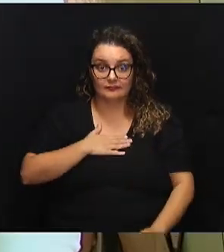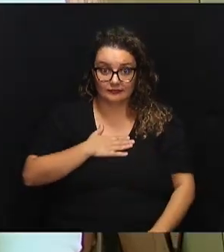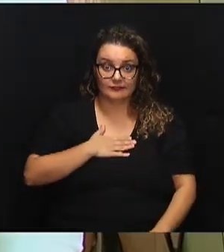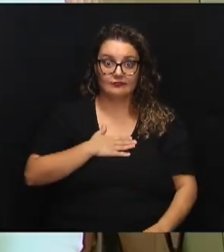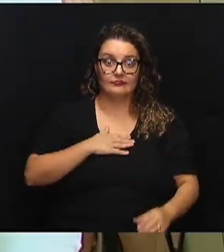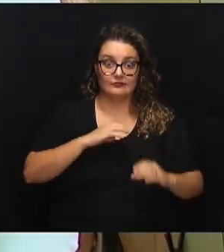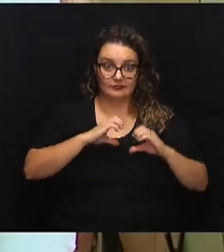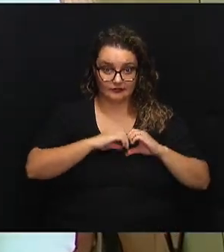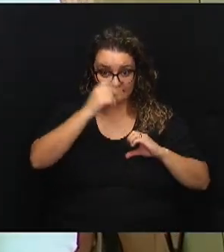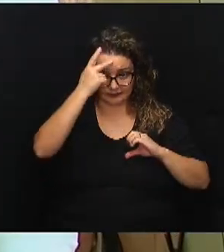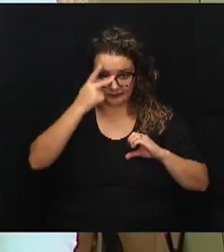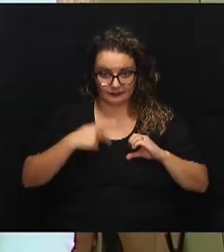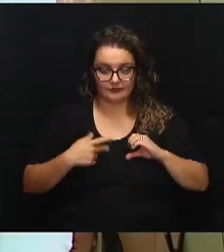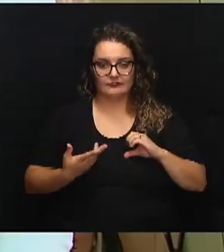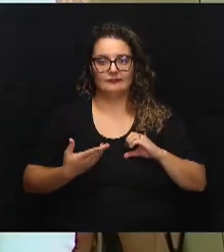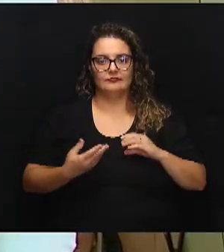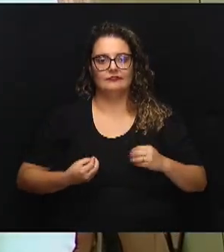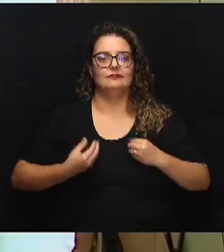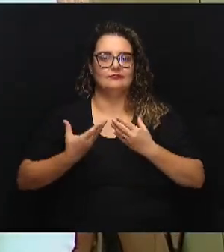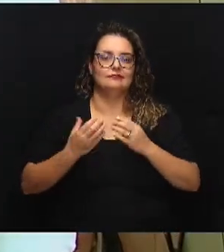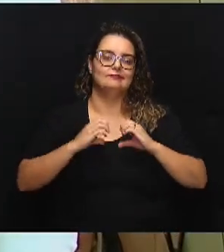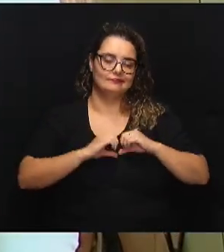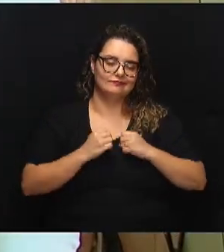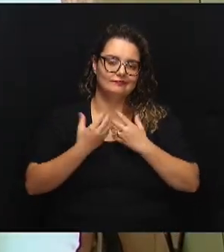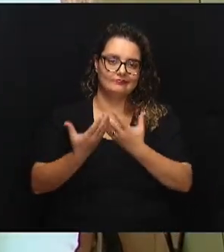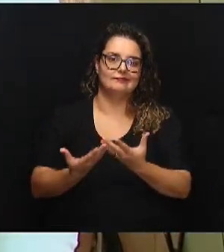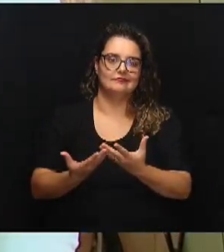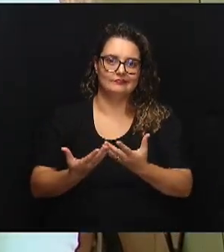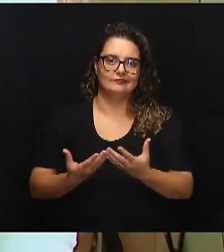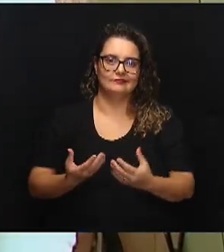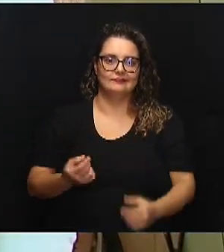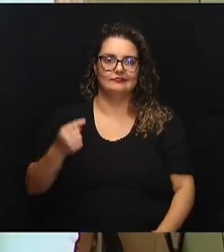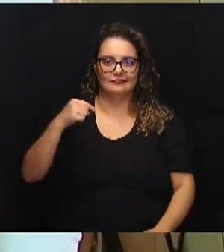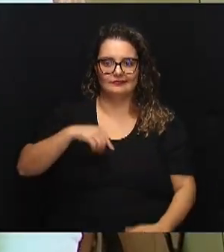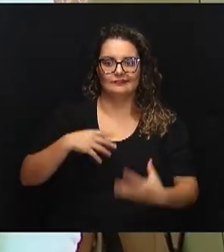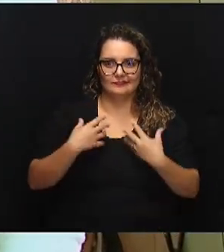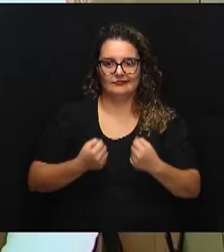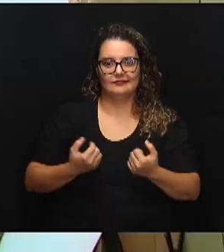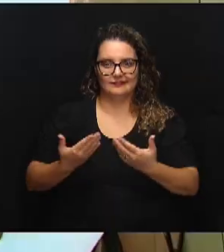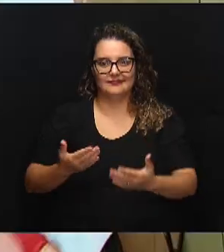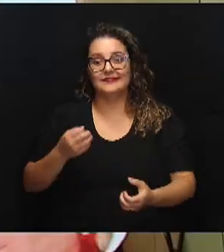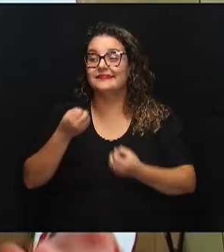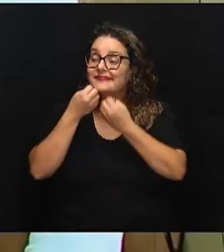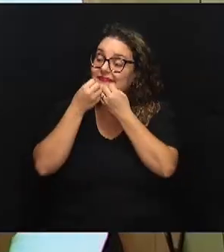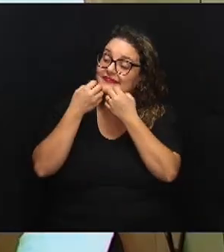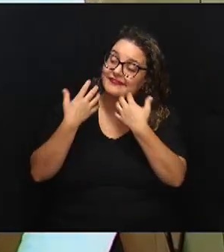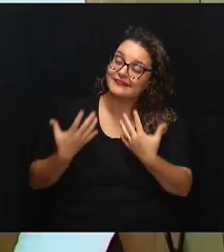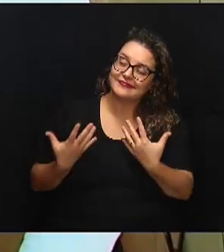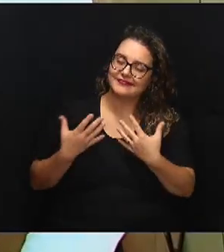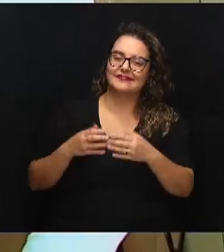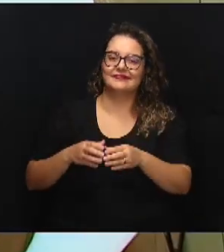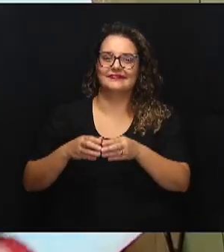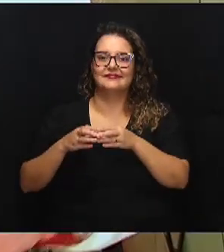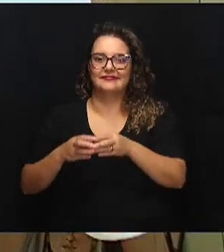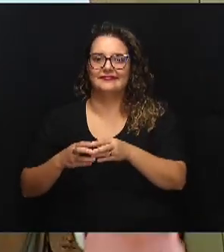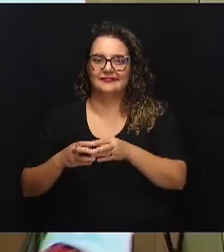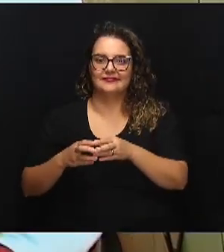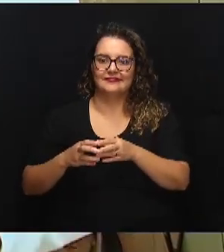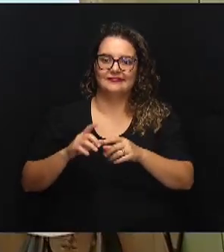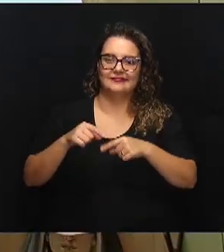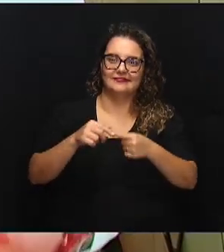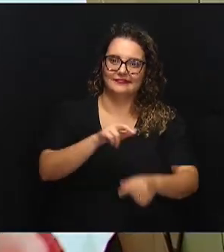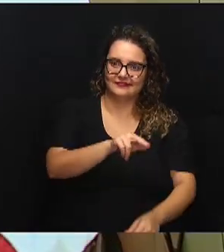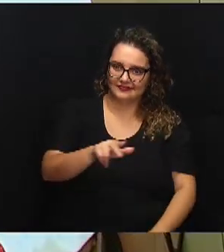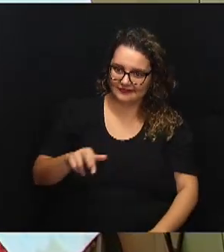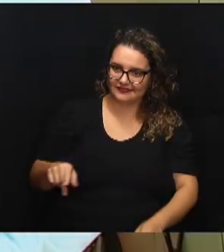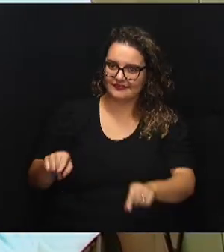a mim mesmo, para poder retribuir todo esse amor que eu recebo aqui para ela. Que bom! E essa convivência com outros irmãos que